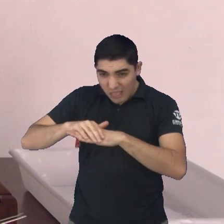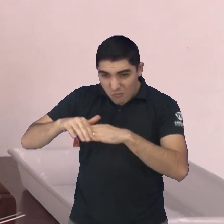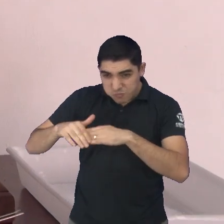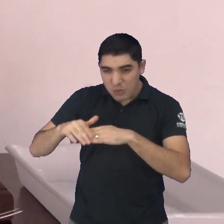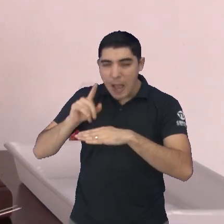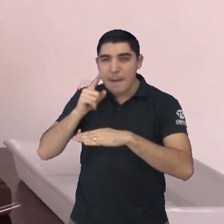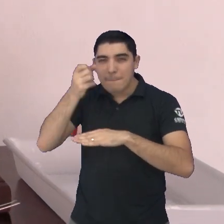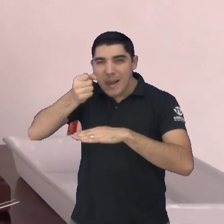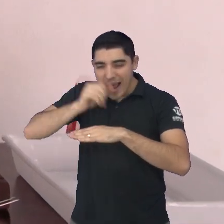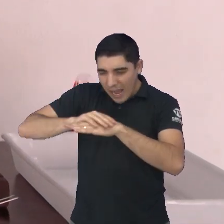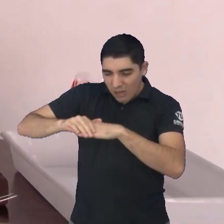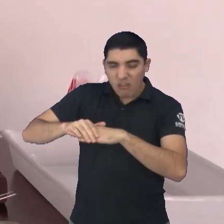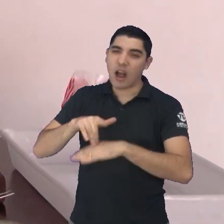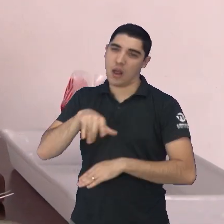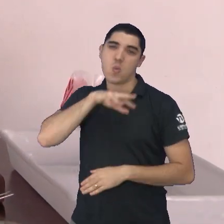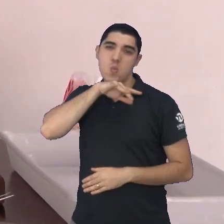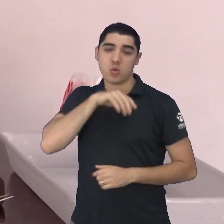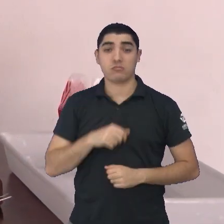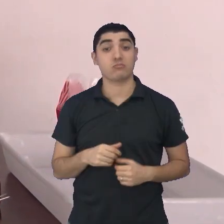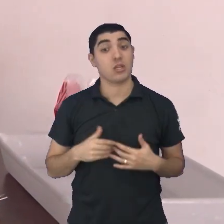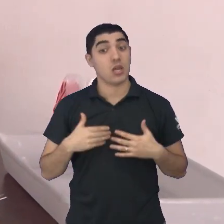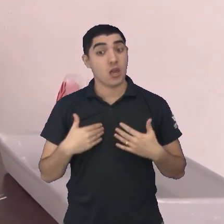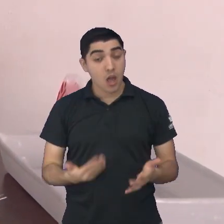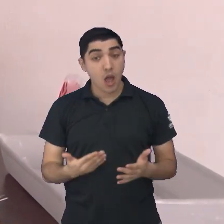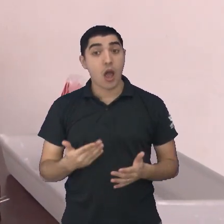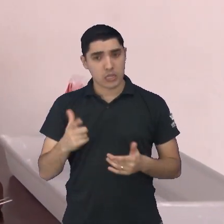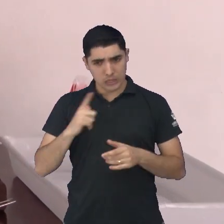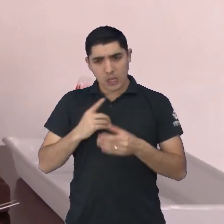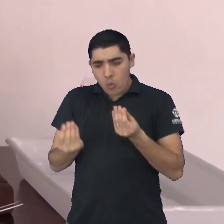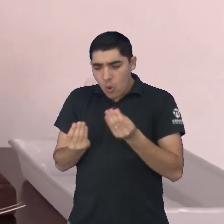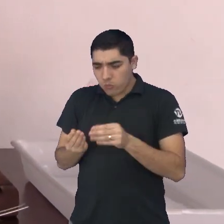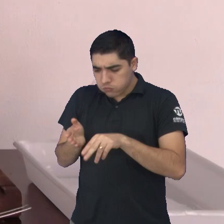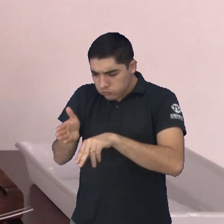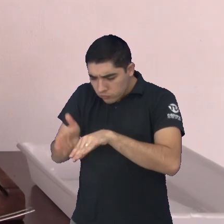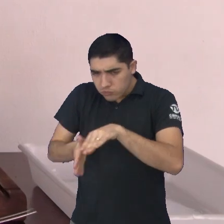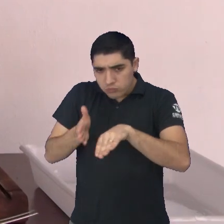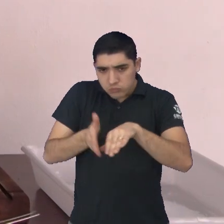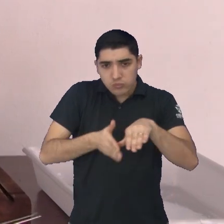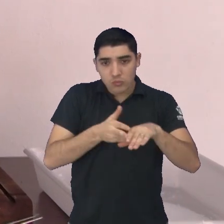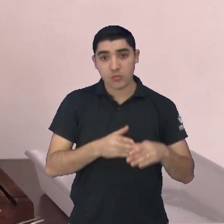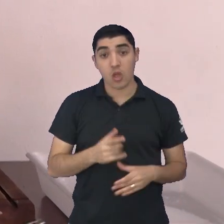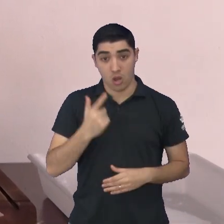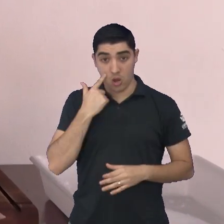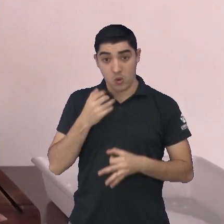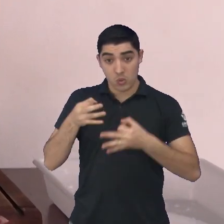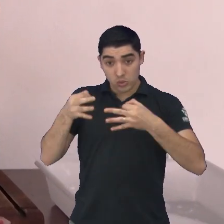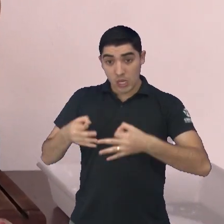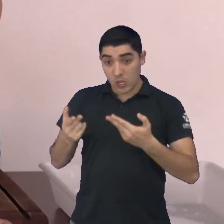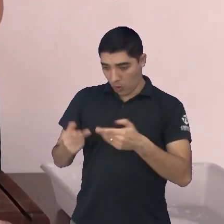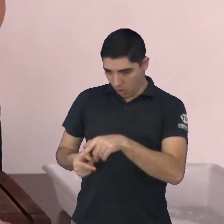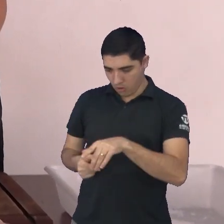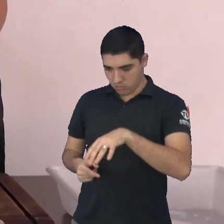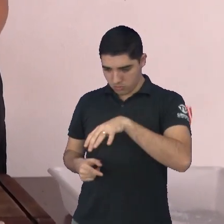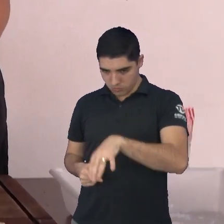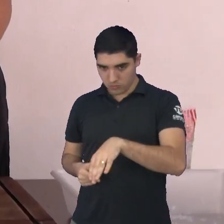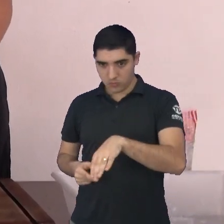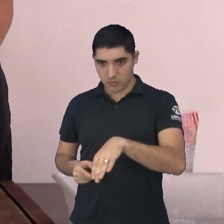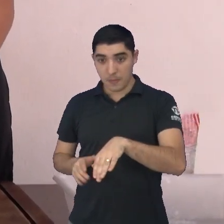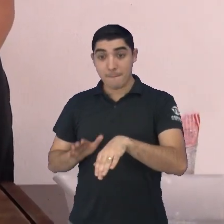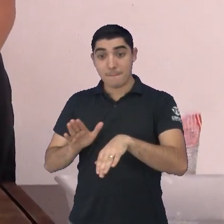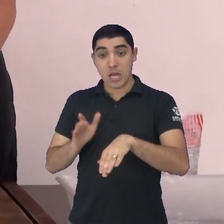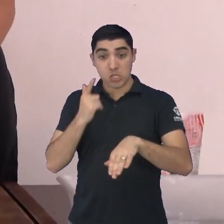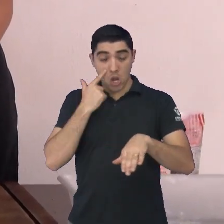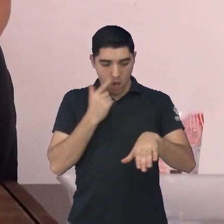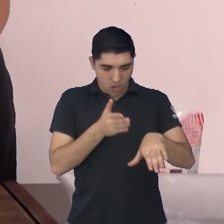um segredo para cortar a carne, a distância, por onde? O certo seria o jeito que você tá cortando aí. Só que é assim, tá